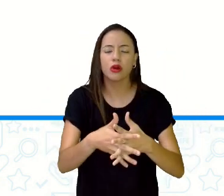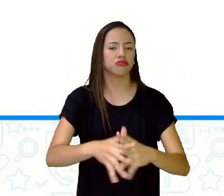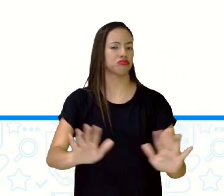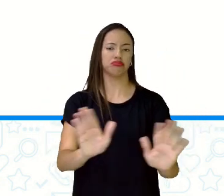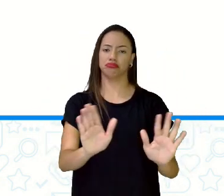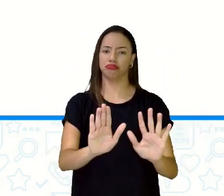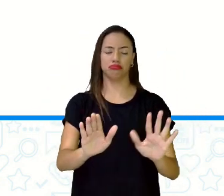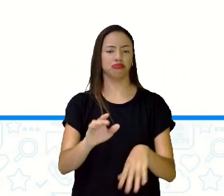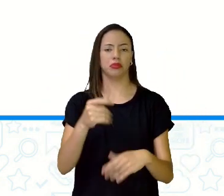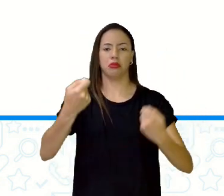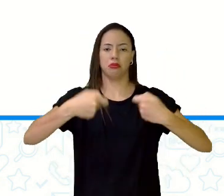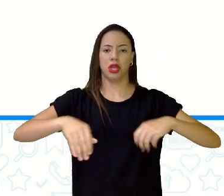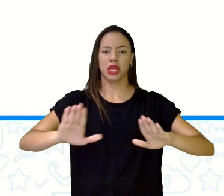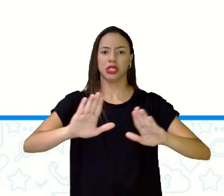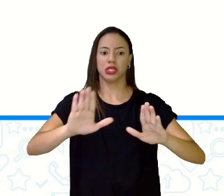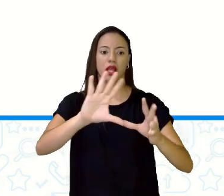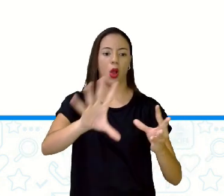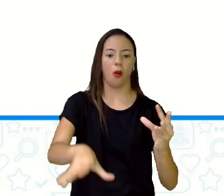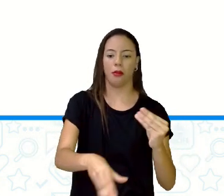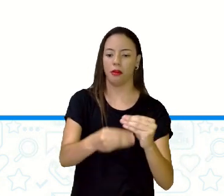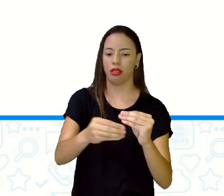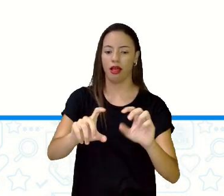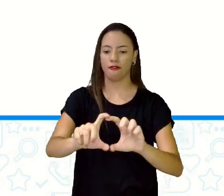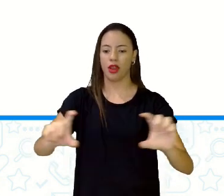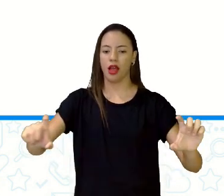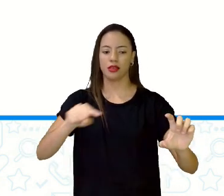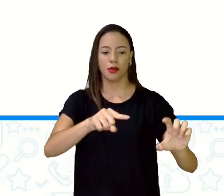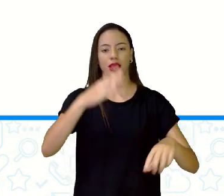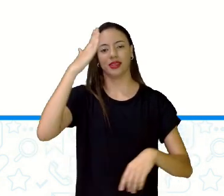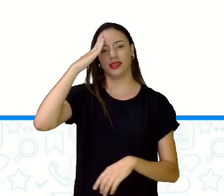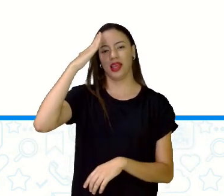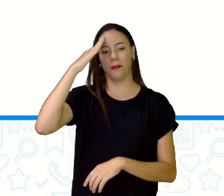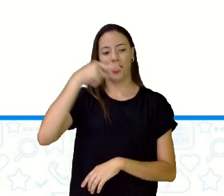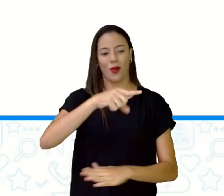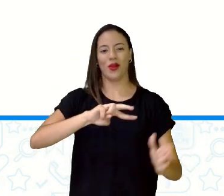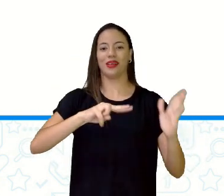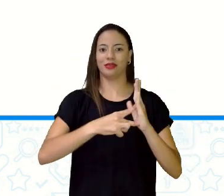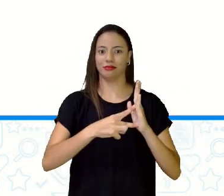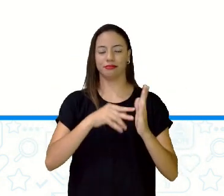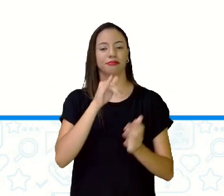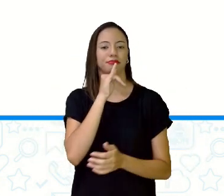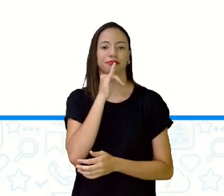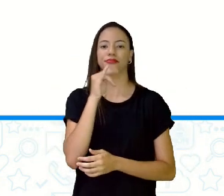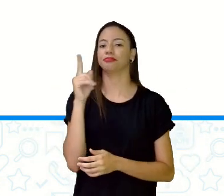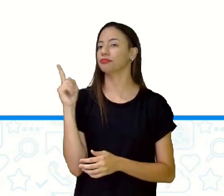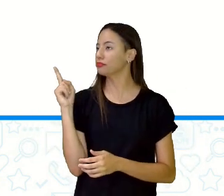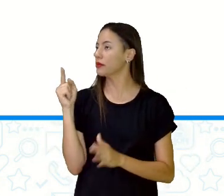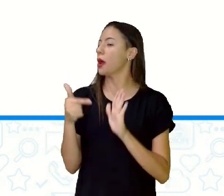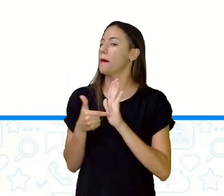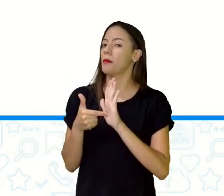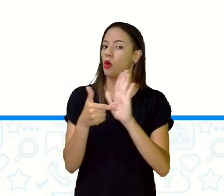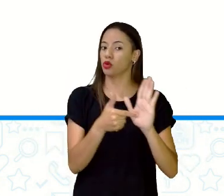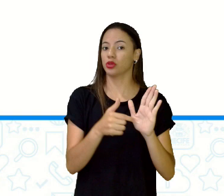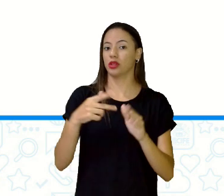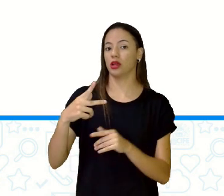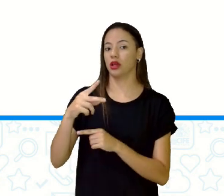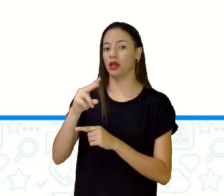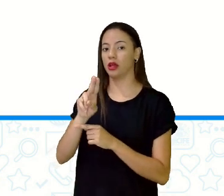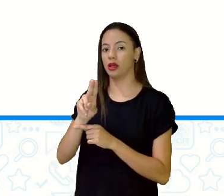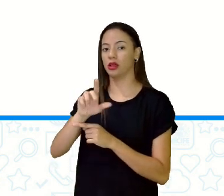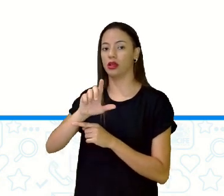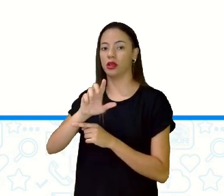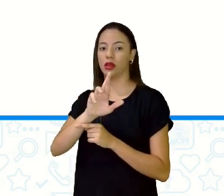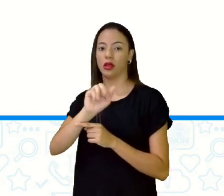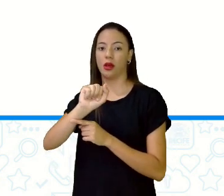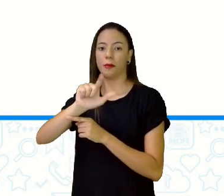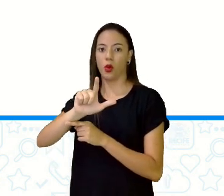não precisa colocar um complemento na frase para saber do que se trata. Além de indicarem o plural, indicam